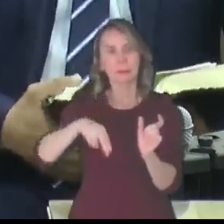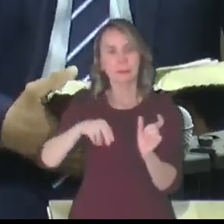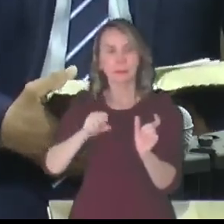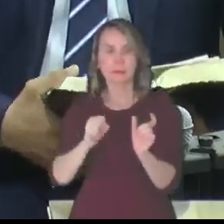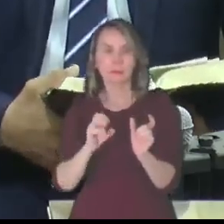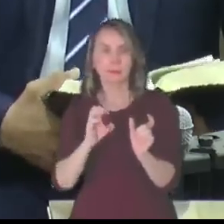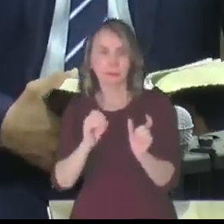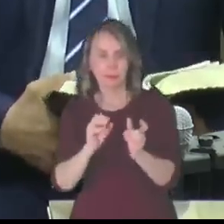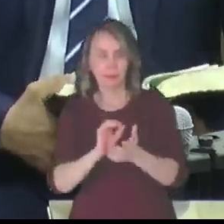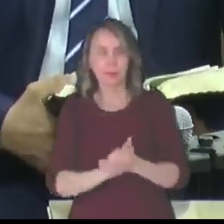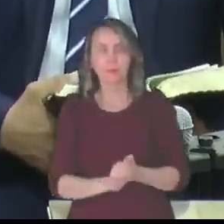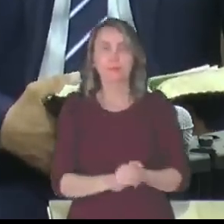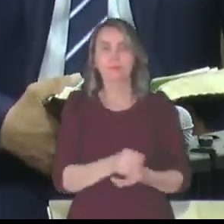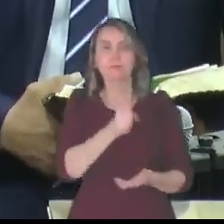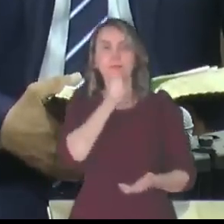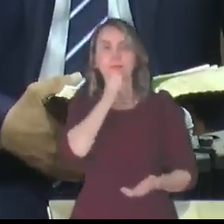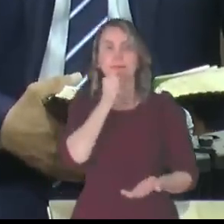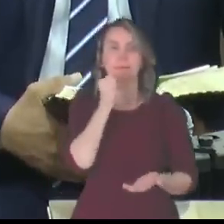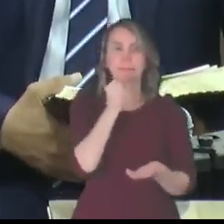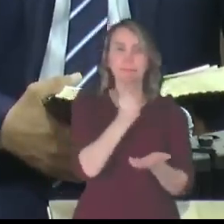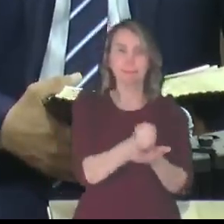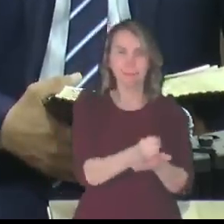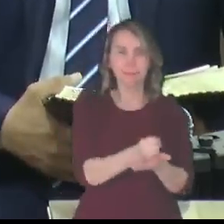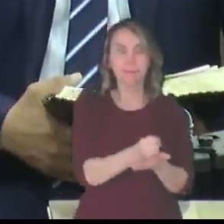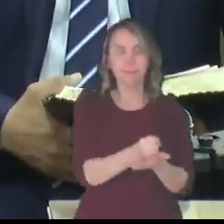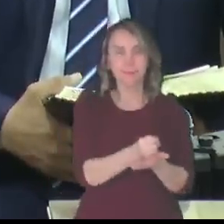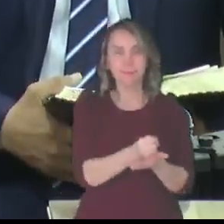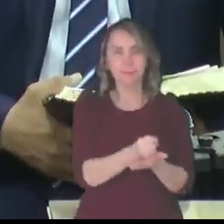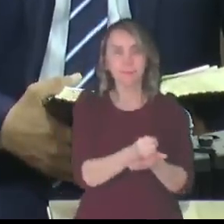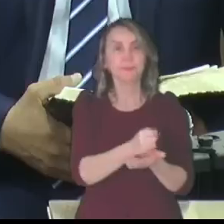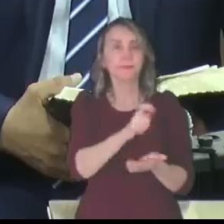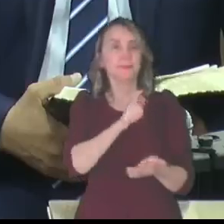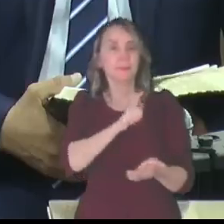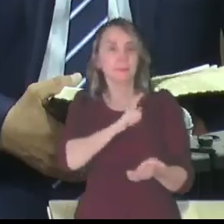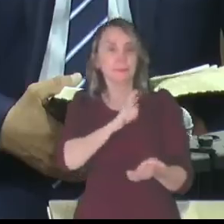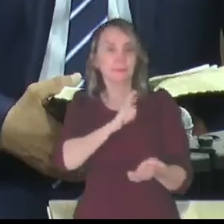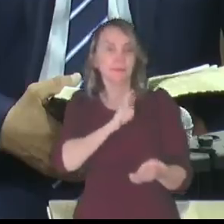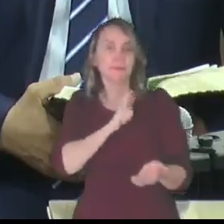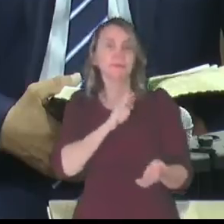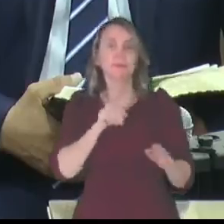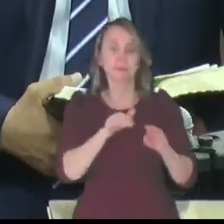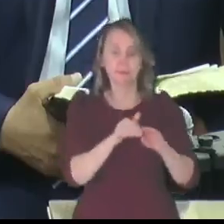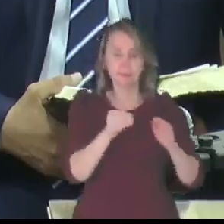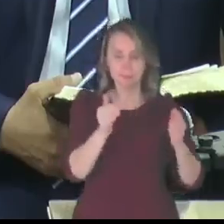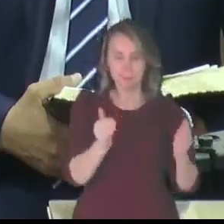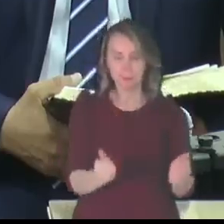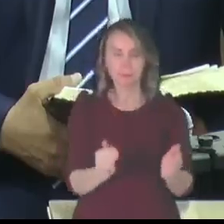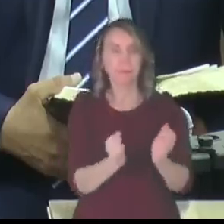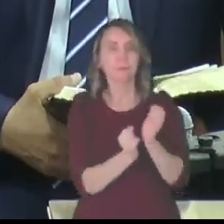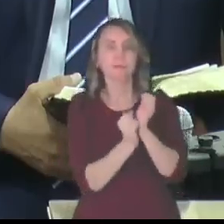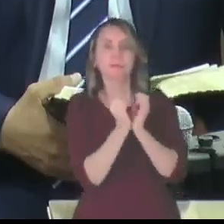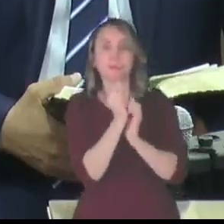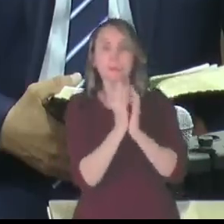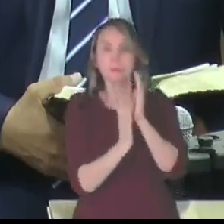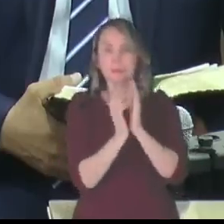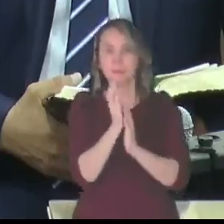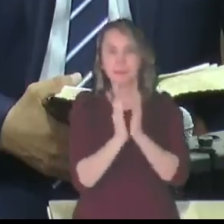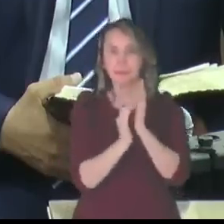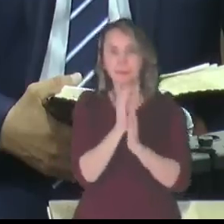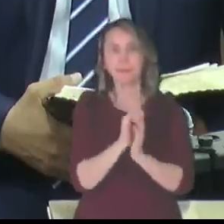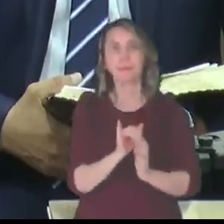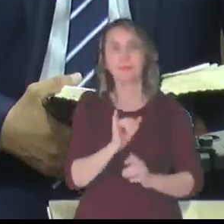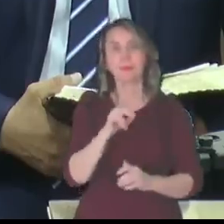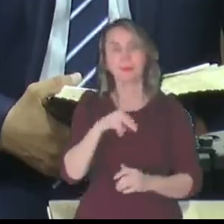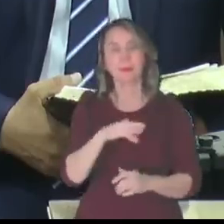antigo testamento no antigo testamento havia o altar do incenso e também havia